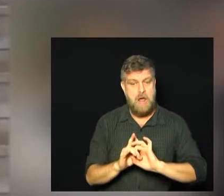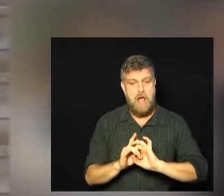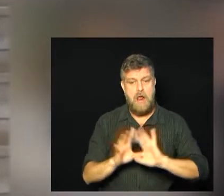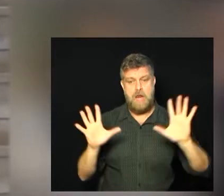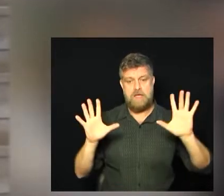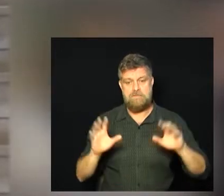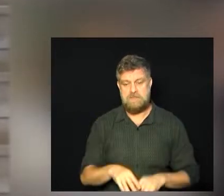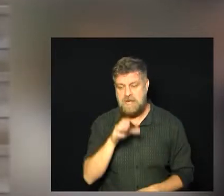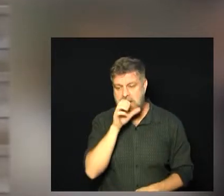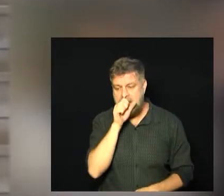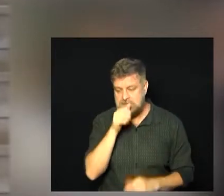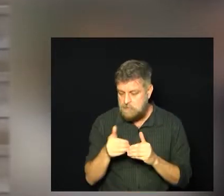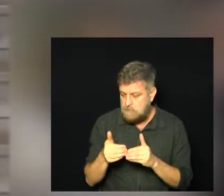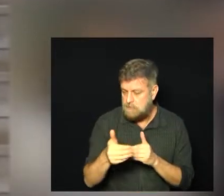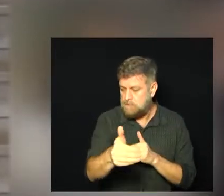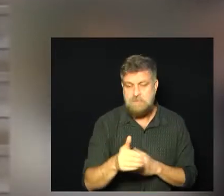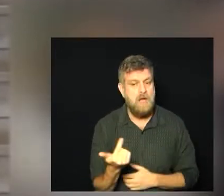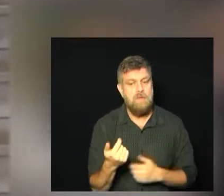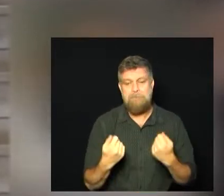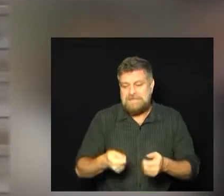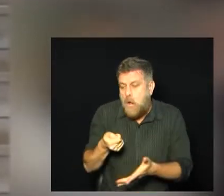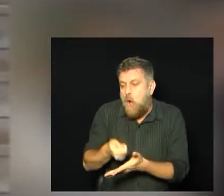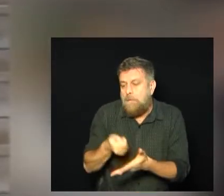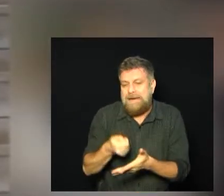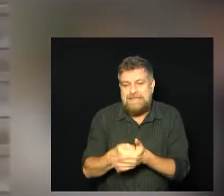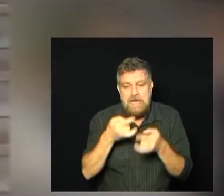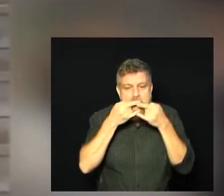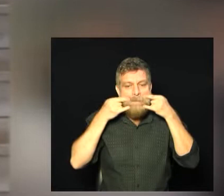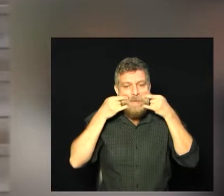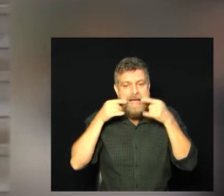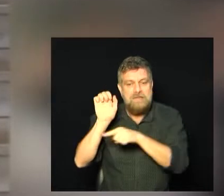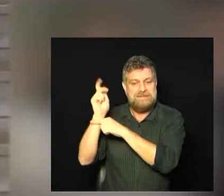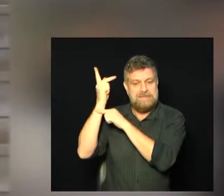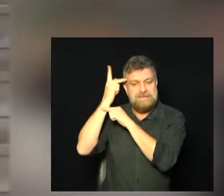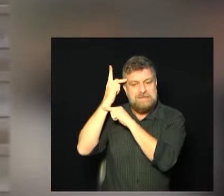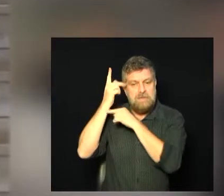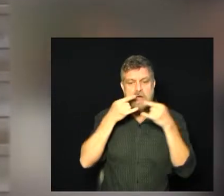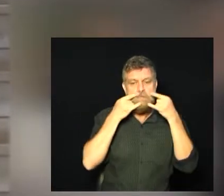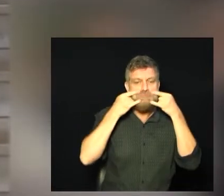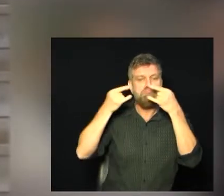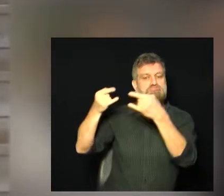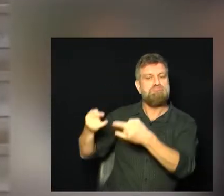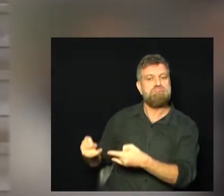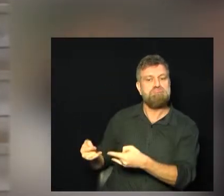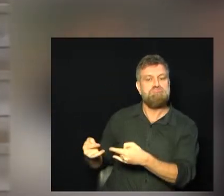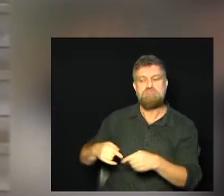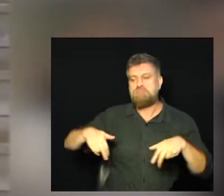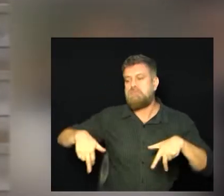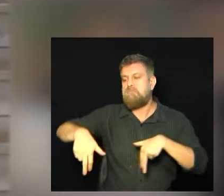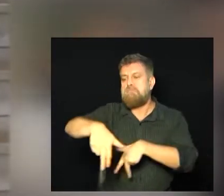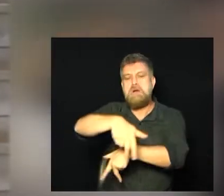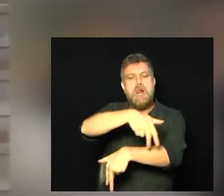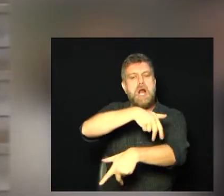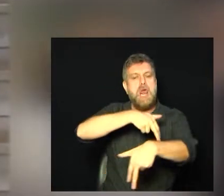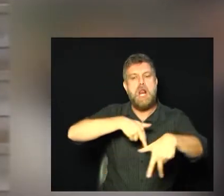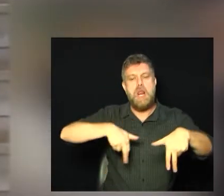do sábado, dia 11 de dezembro, não será mais obrigatório em todo o Estado de São Paulo o uso de máscaras ao ar